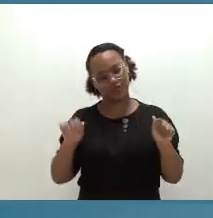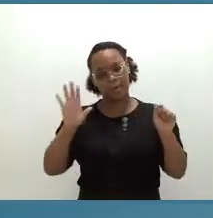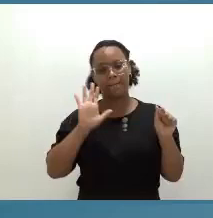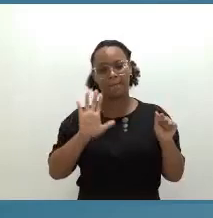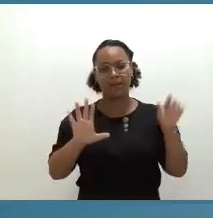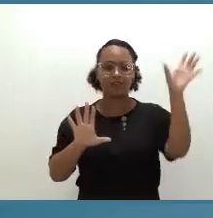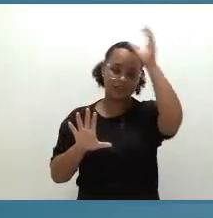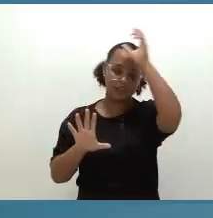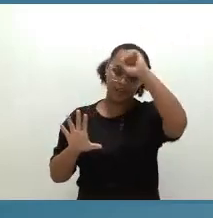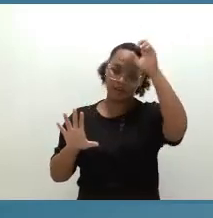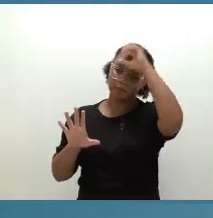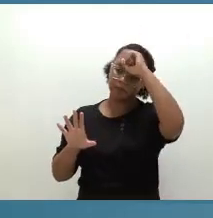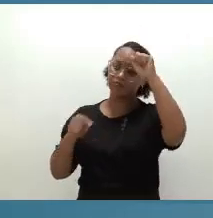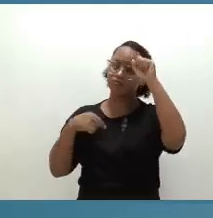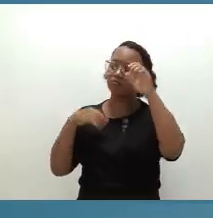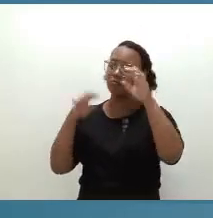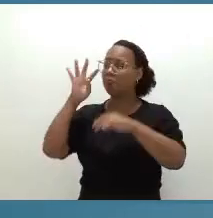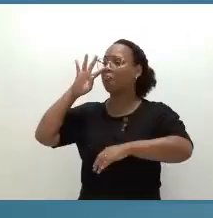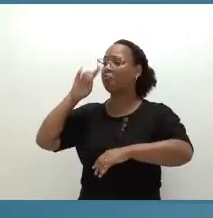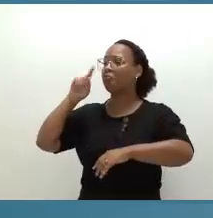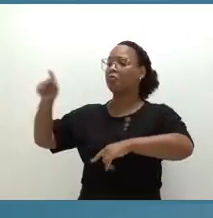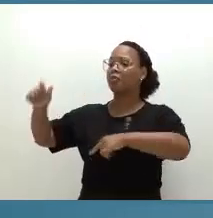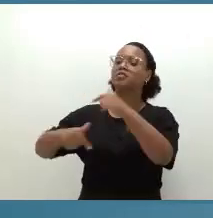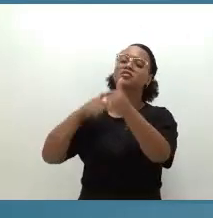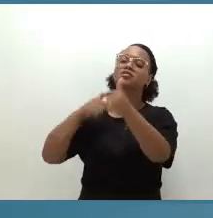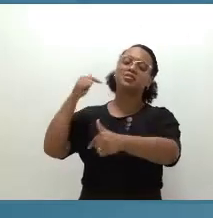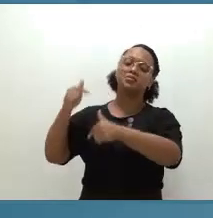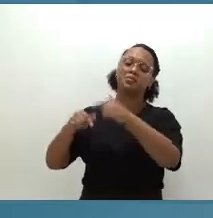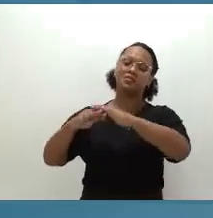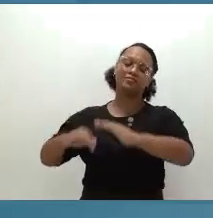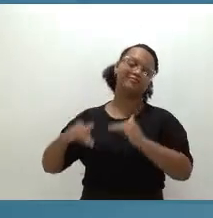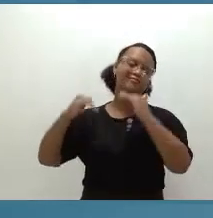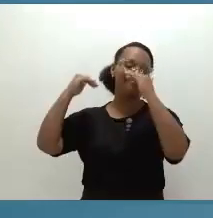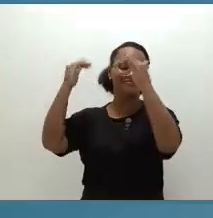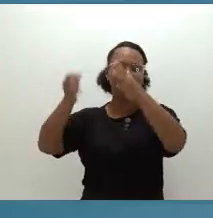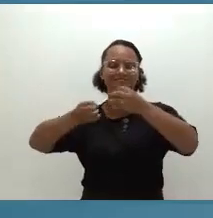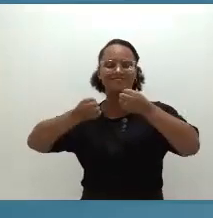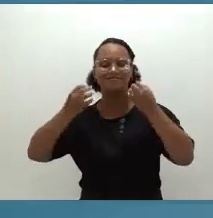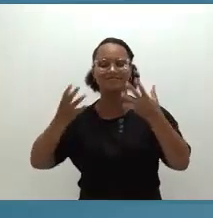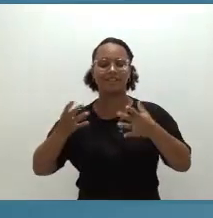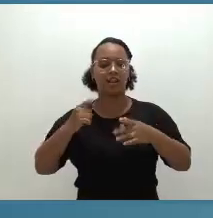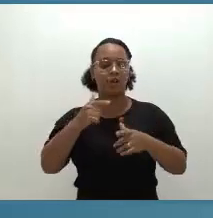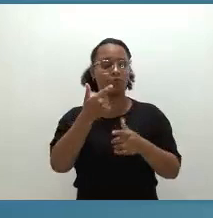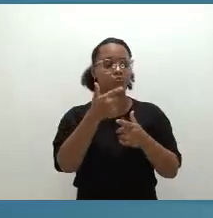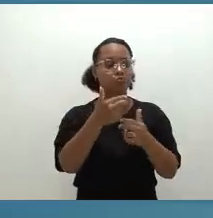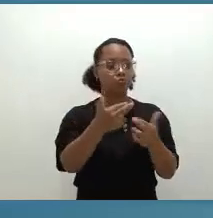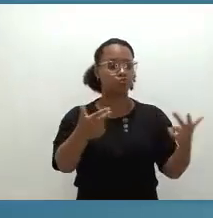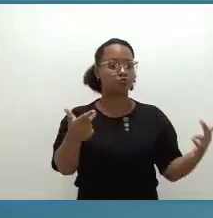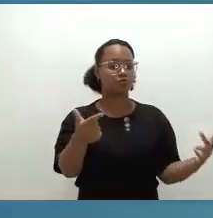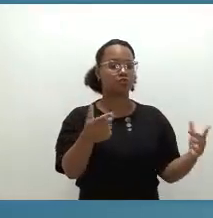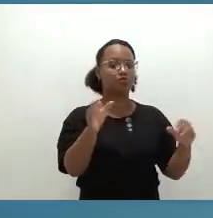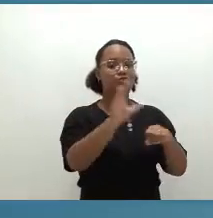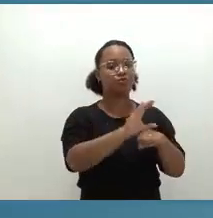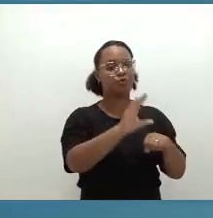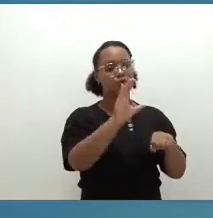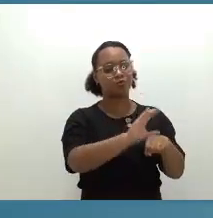a admirar o trabalho de Sua Excelência. Quanto aos demais companheiros que compram o